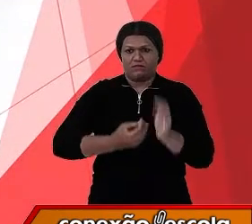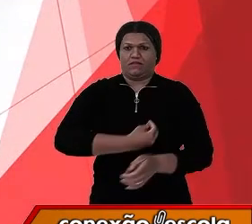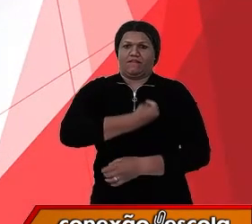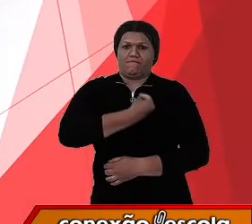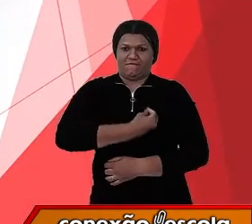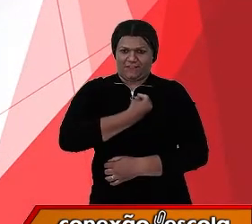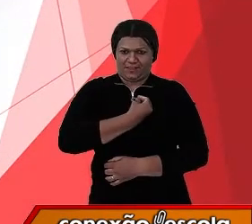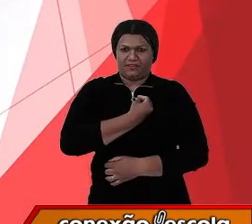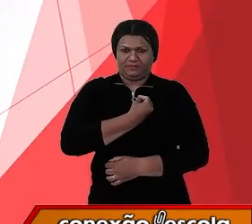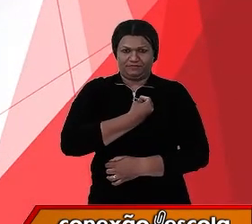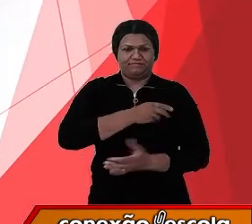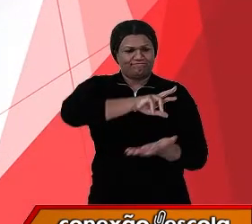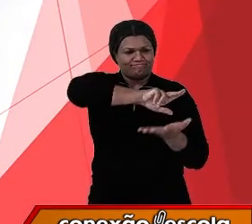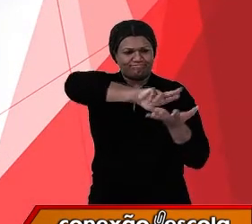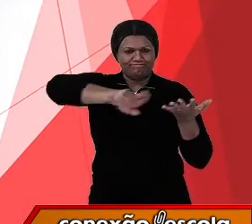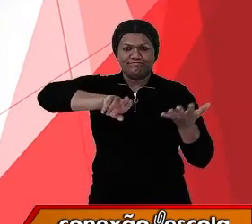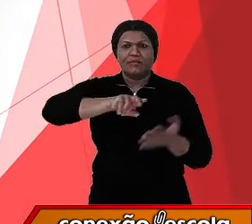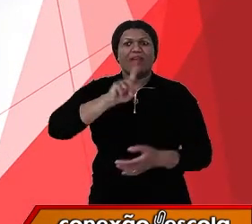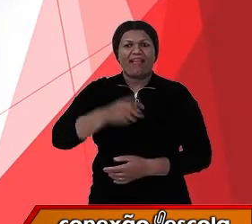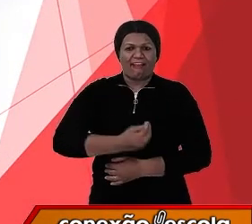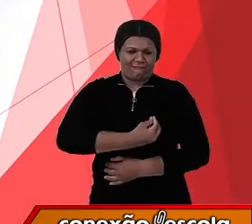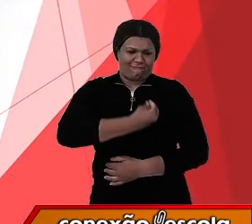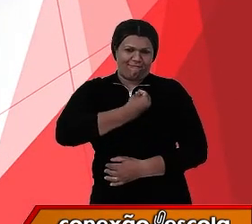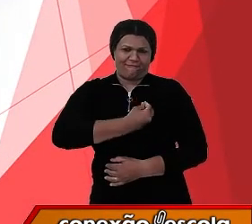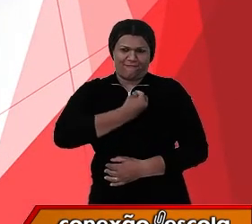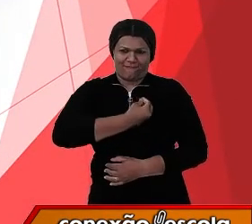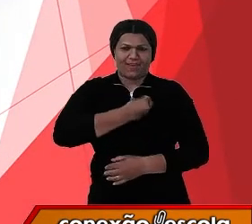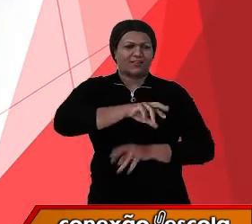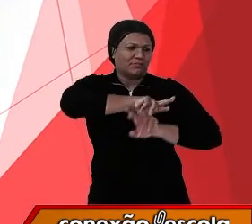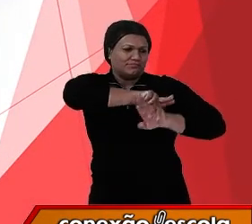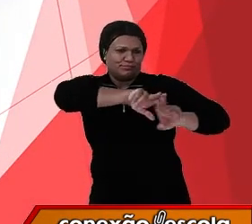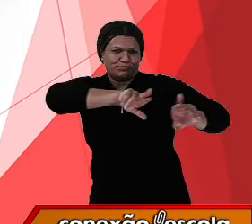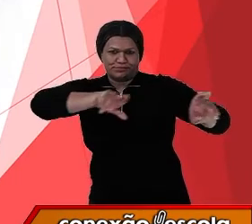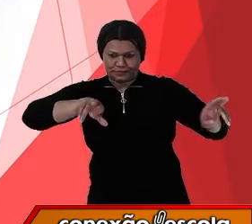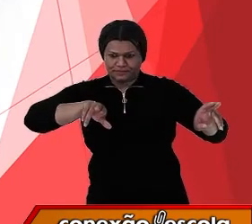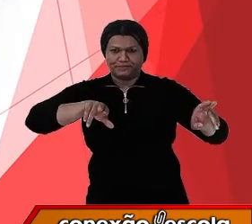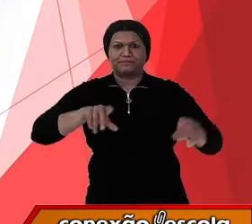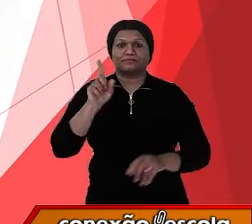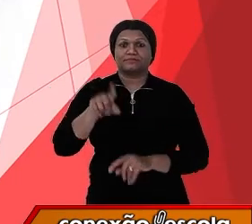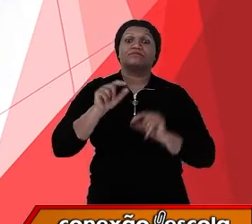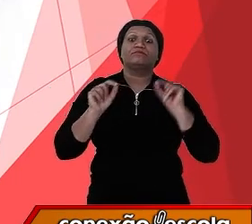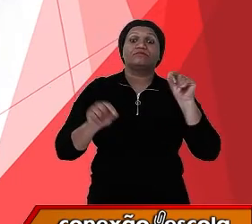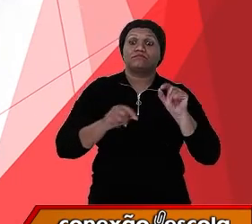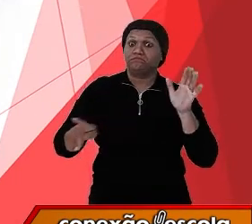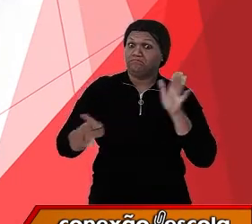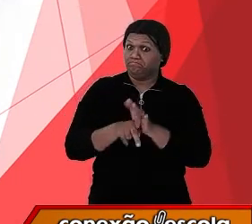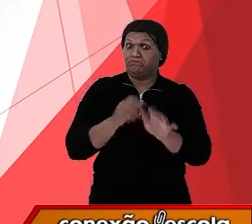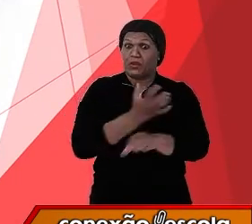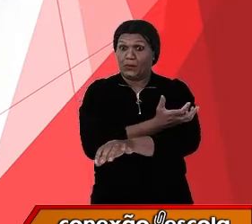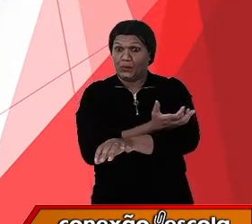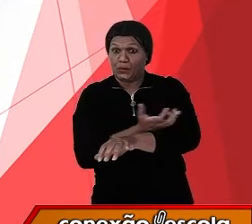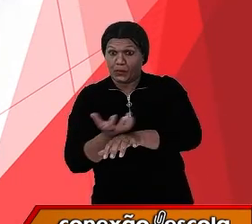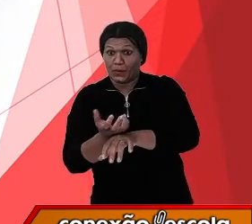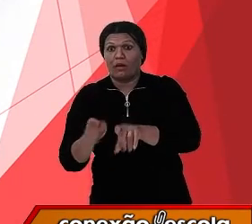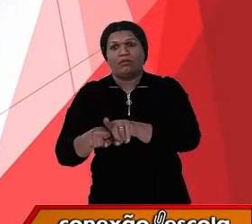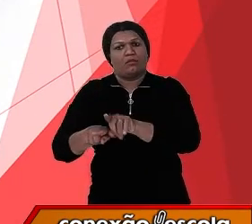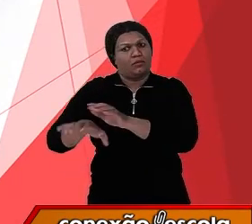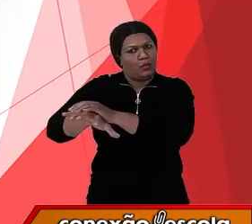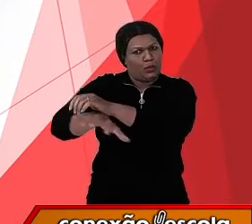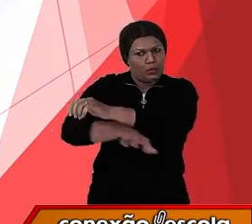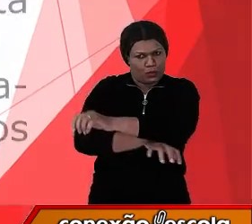são diversas quando a gente fala de biodiversidade nós estamos falando tanto da fauna quanto da